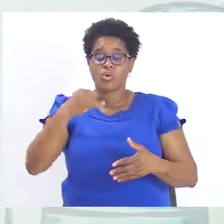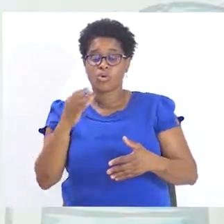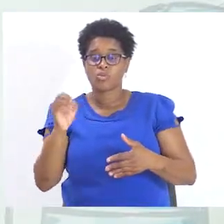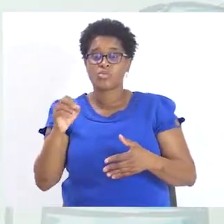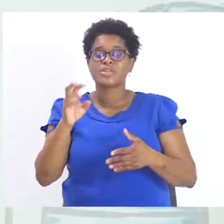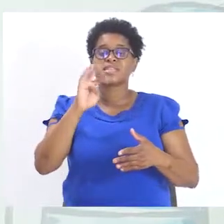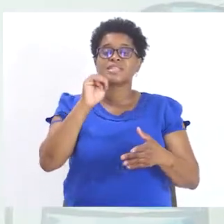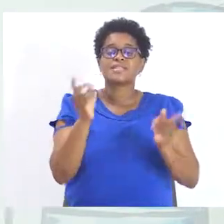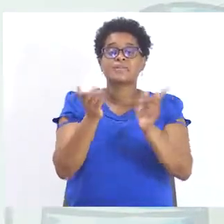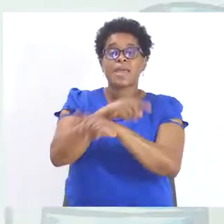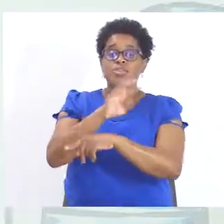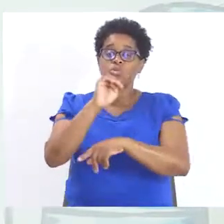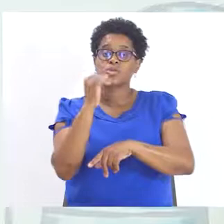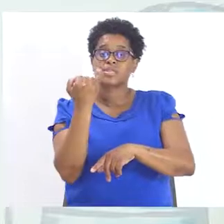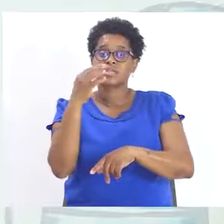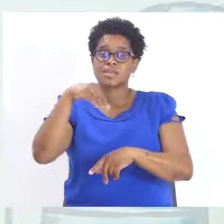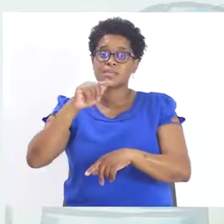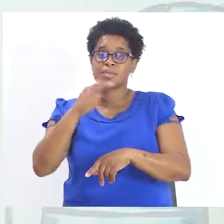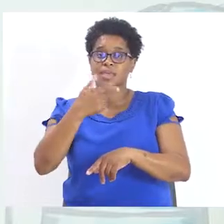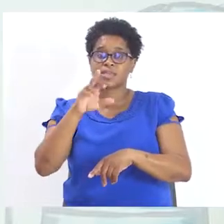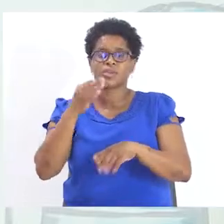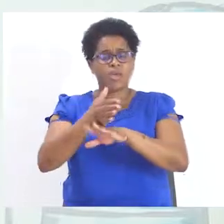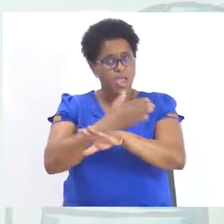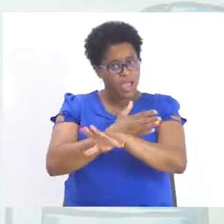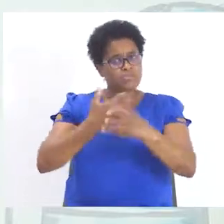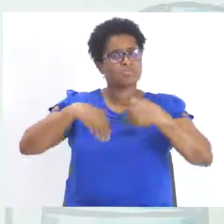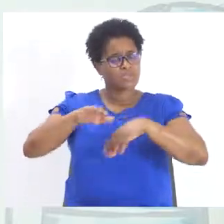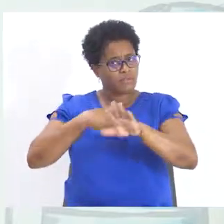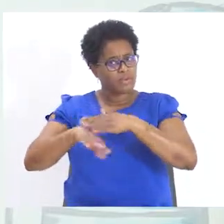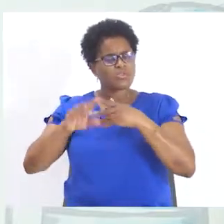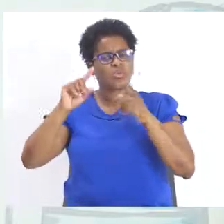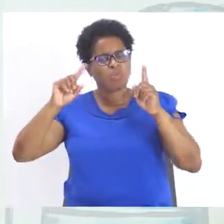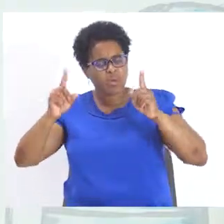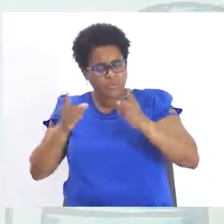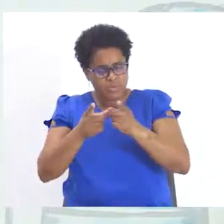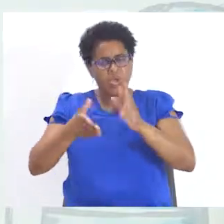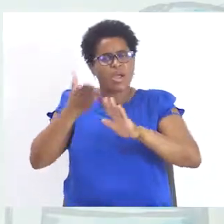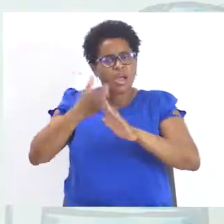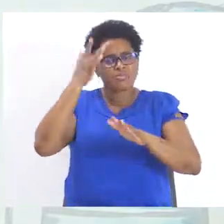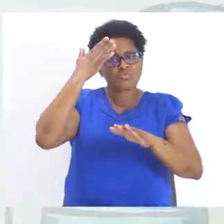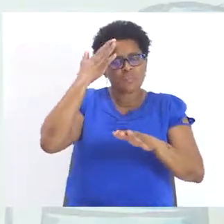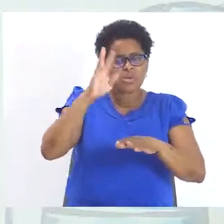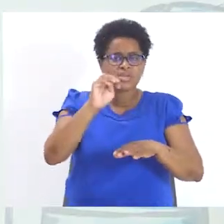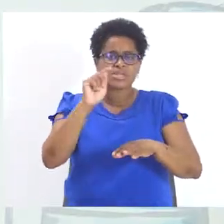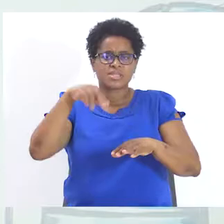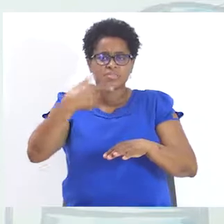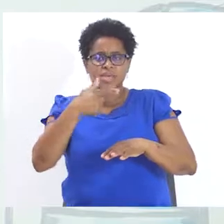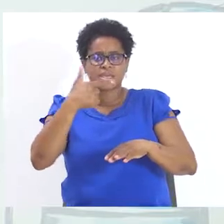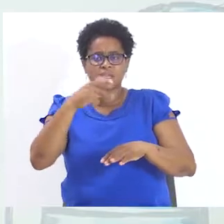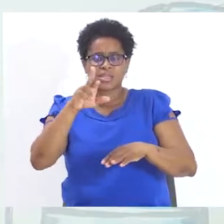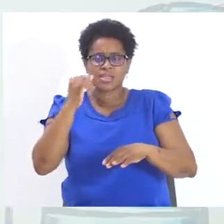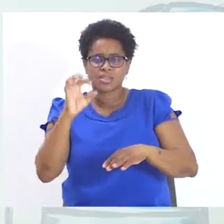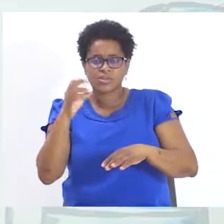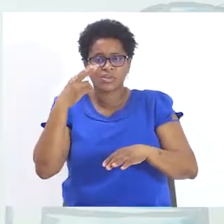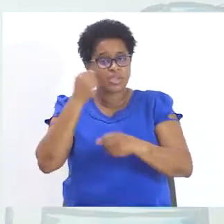falar de monômios simétricos, vocês vão fazer uma breve revisão rápida sobre números simétricos que vocês viram no 7º